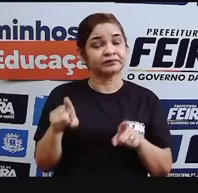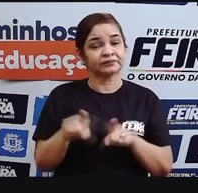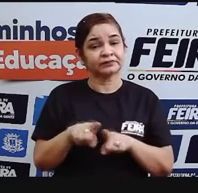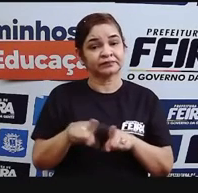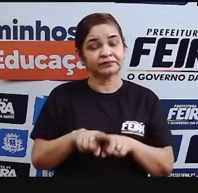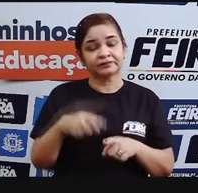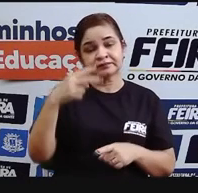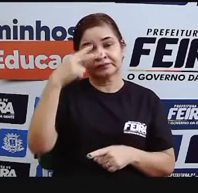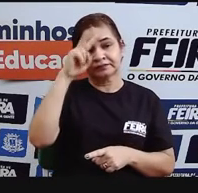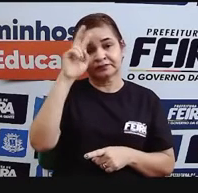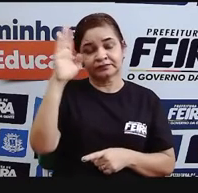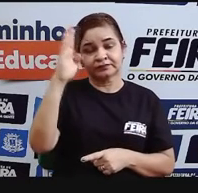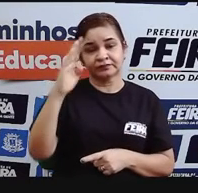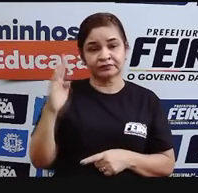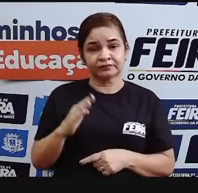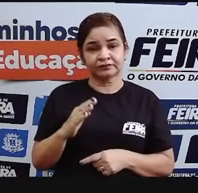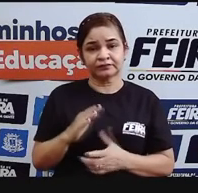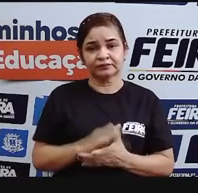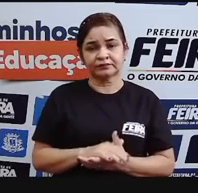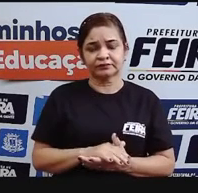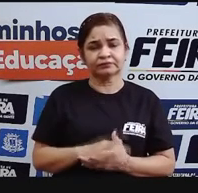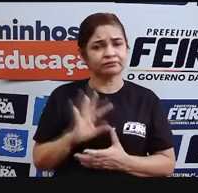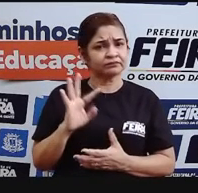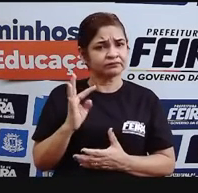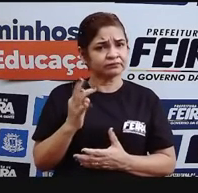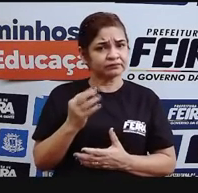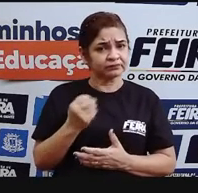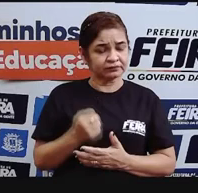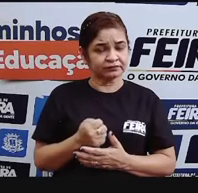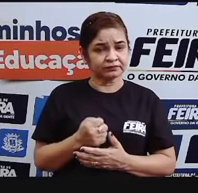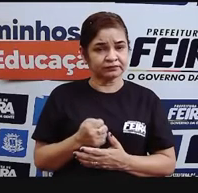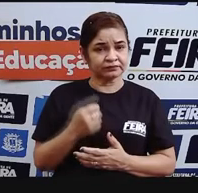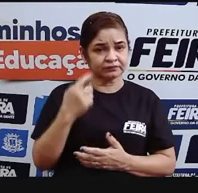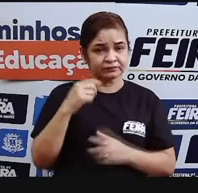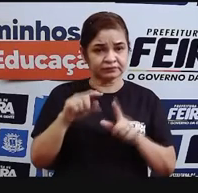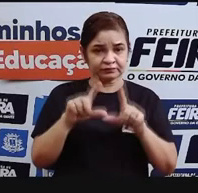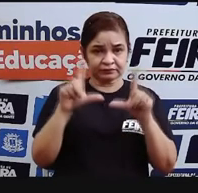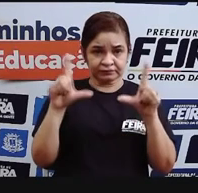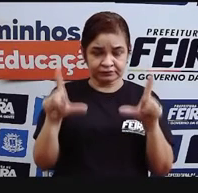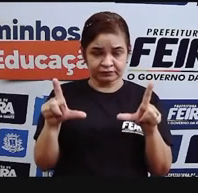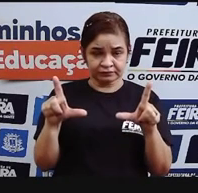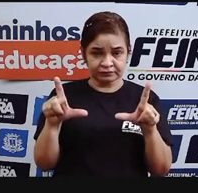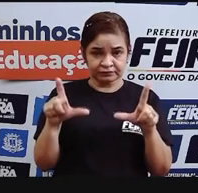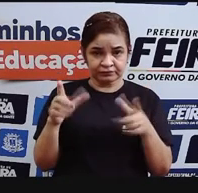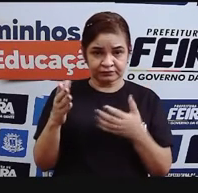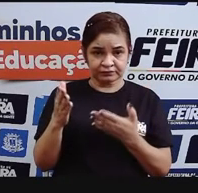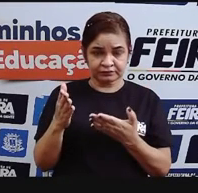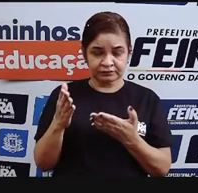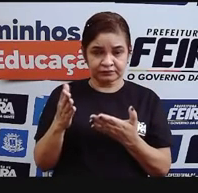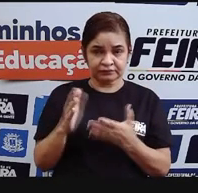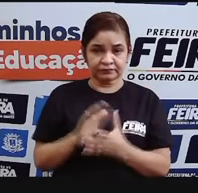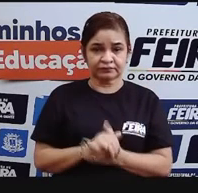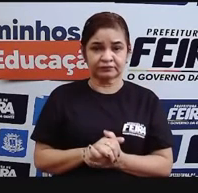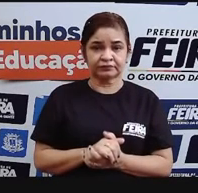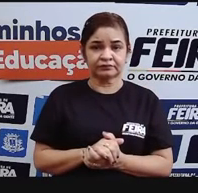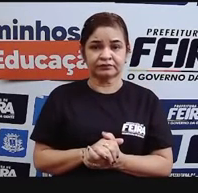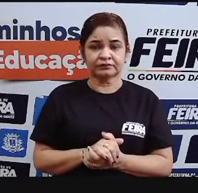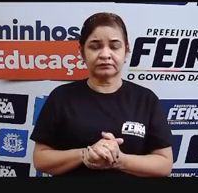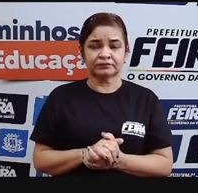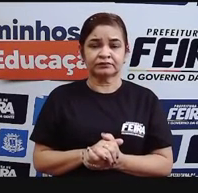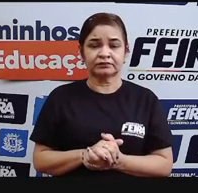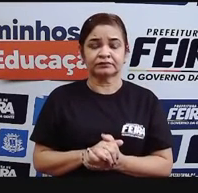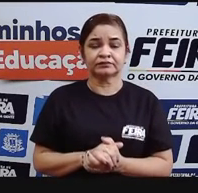Brasil. Todas essas mulheres que estão aparecendo nesse retrato de uma capa de